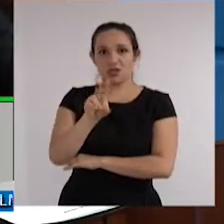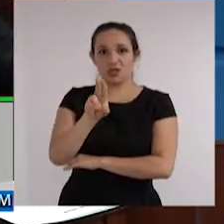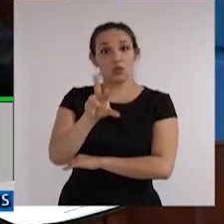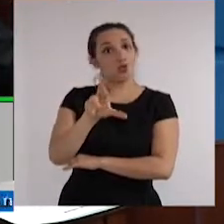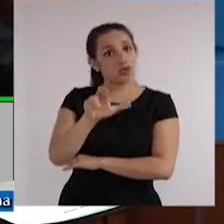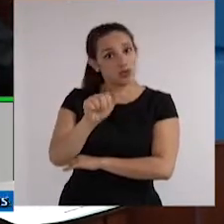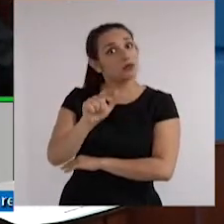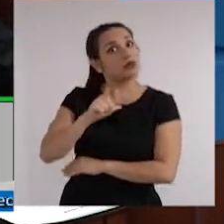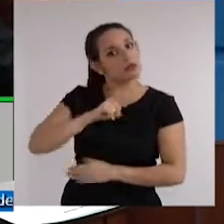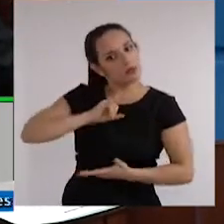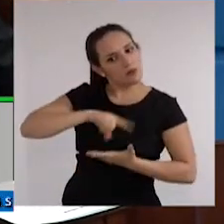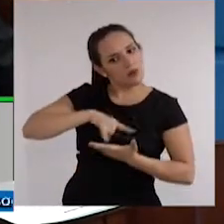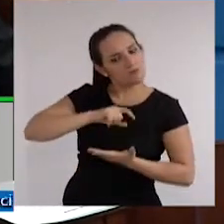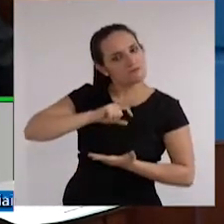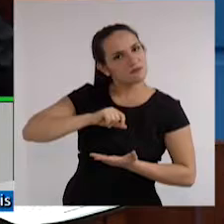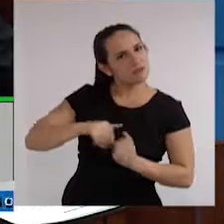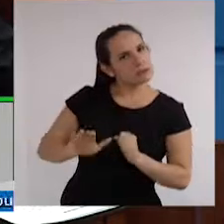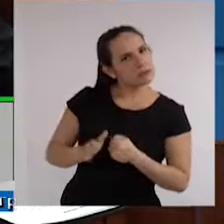secreto de